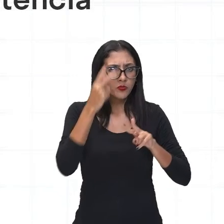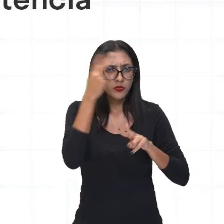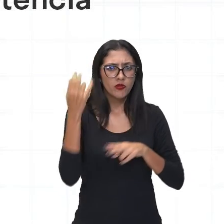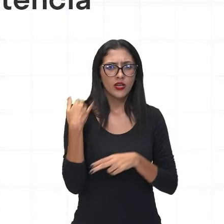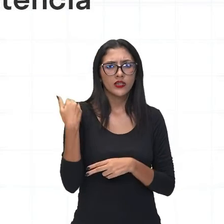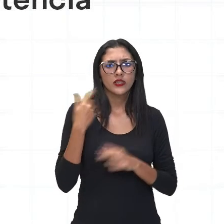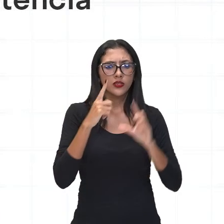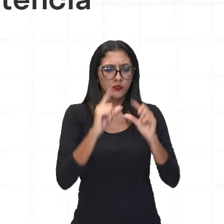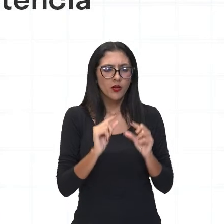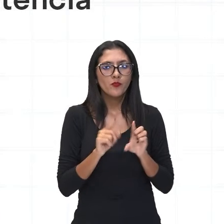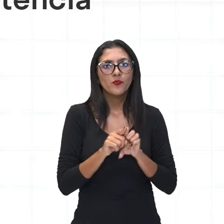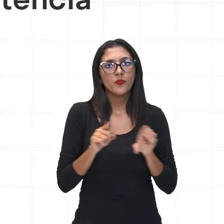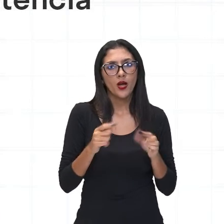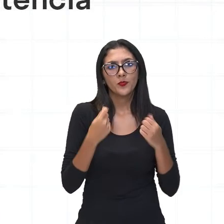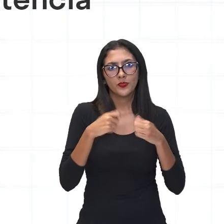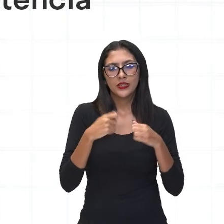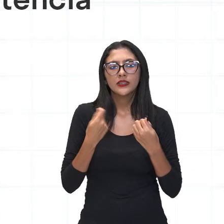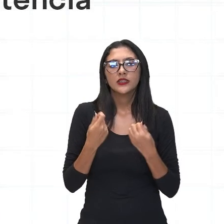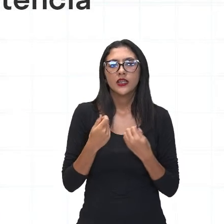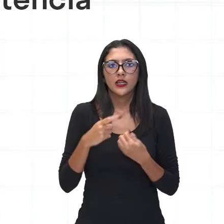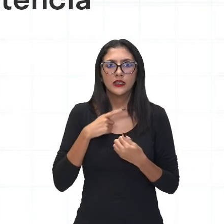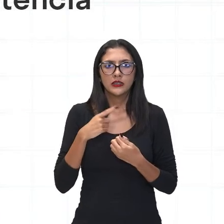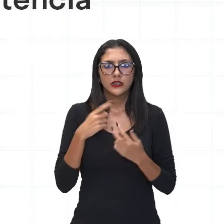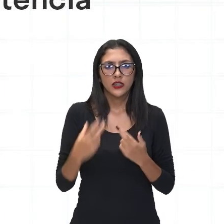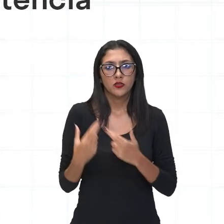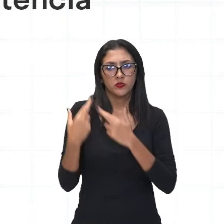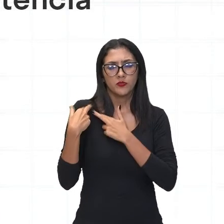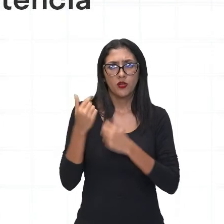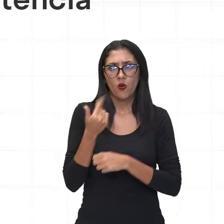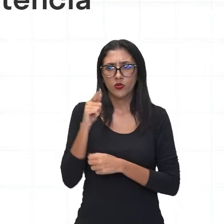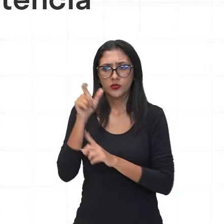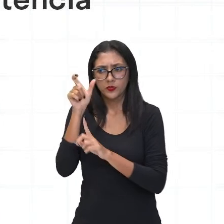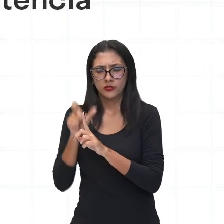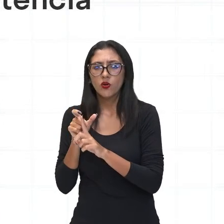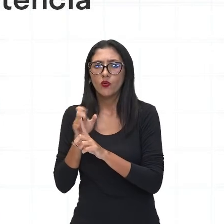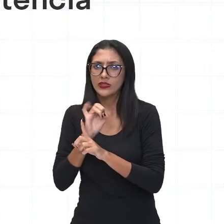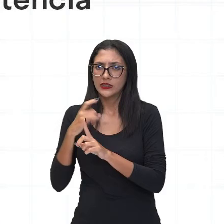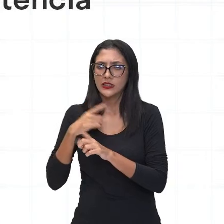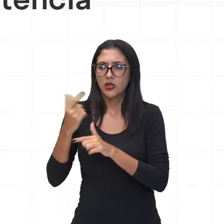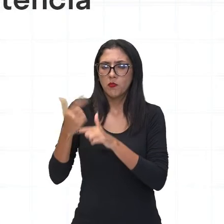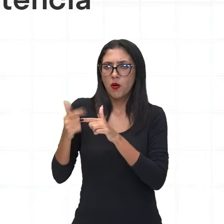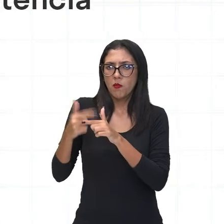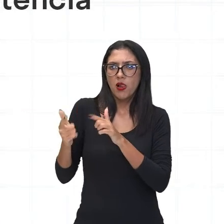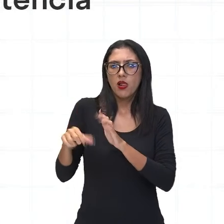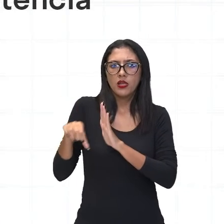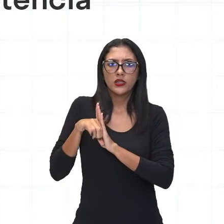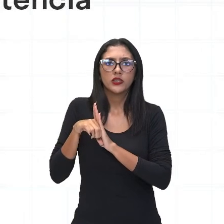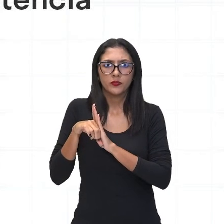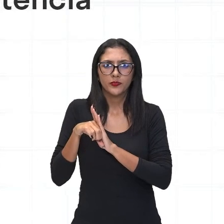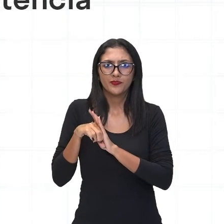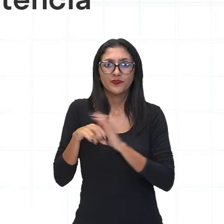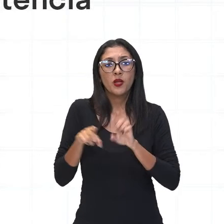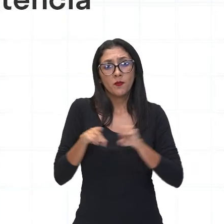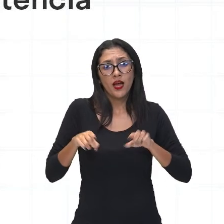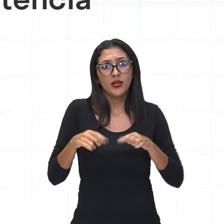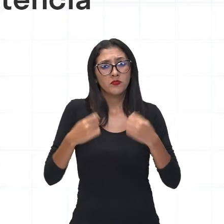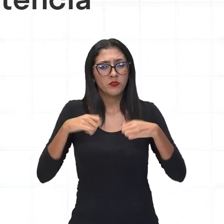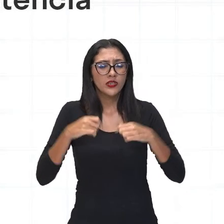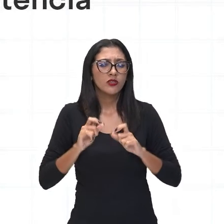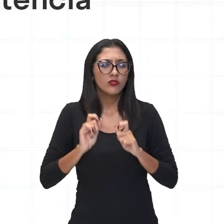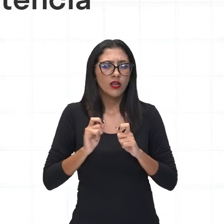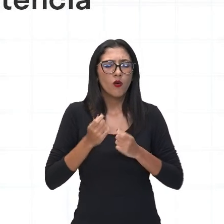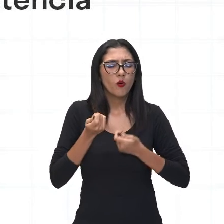preciso responsabilizar adolescentes criminosos por suas infrações. Todavia, isso deve ocorrer por meio de